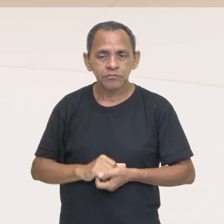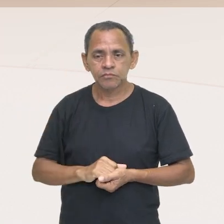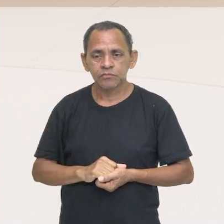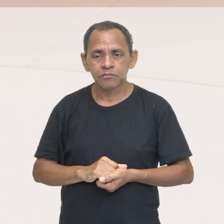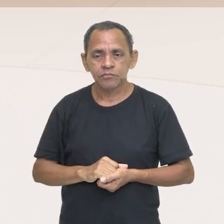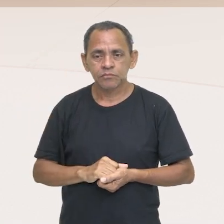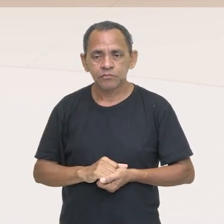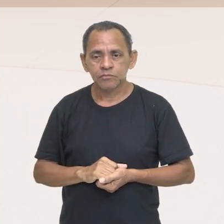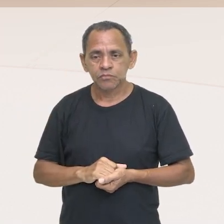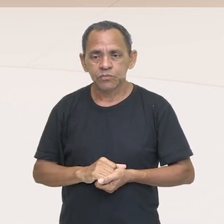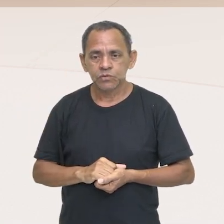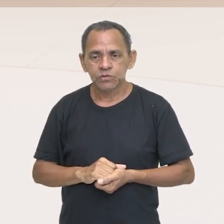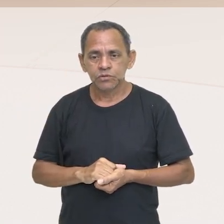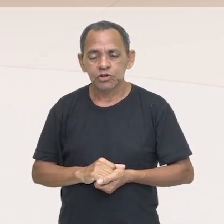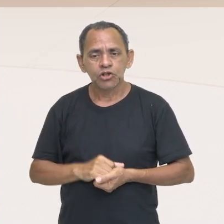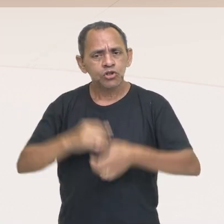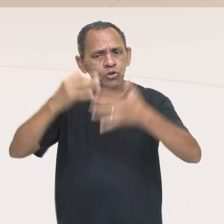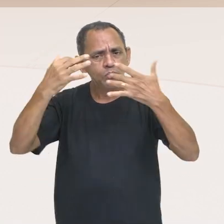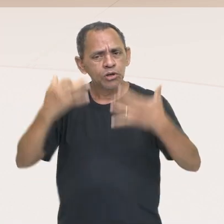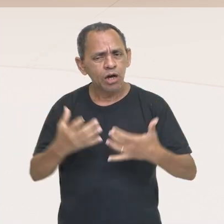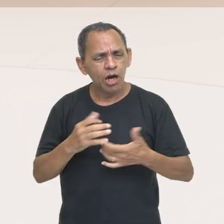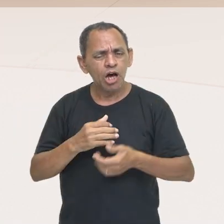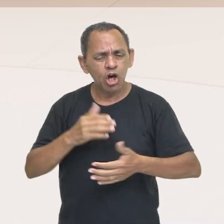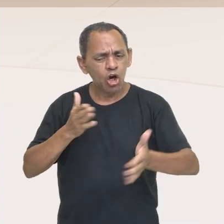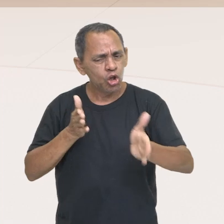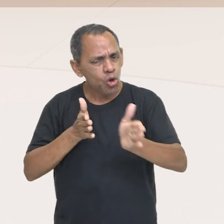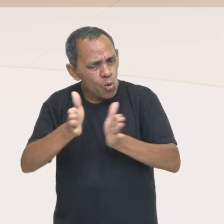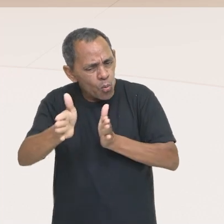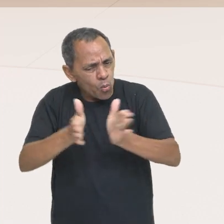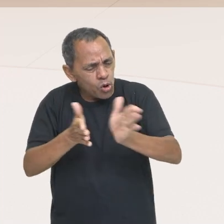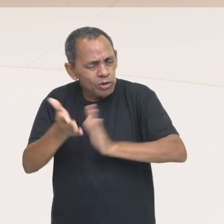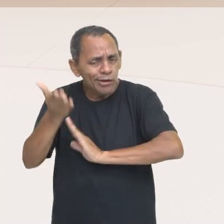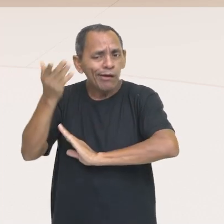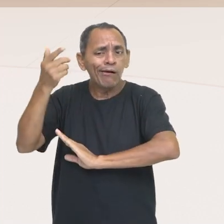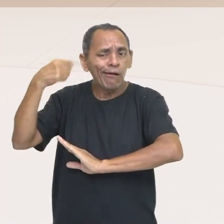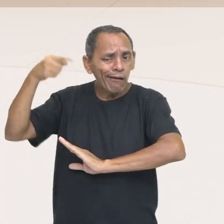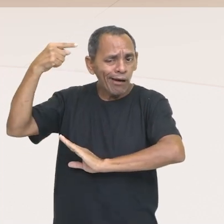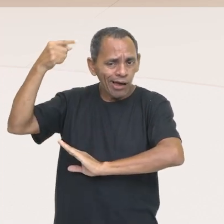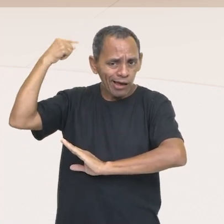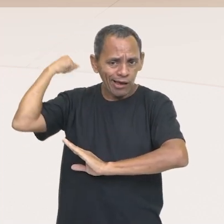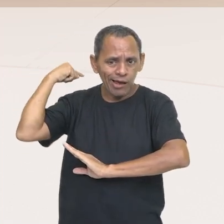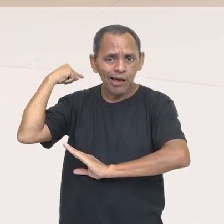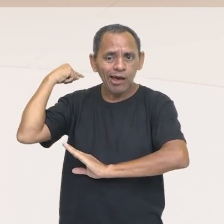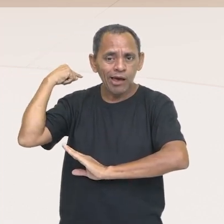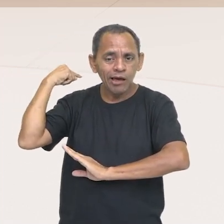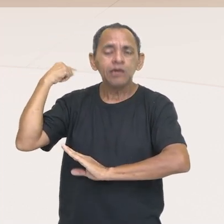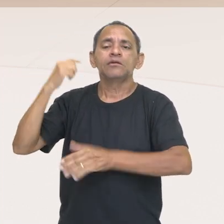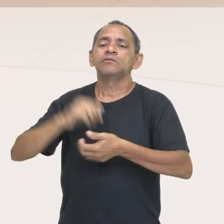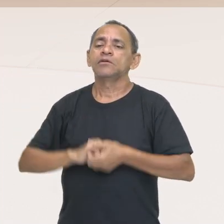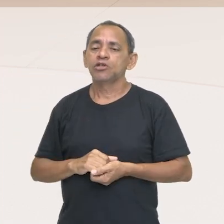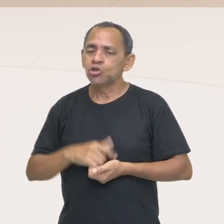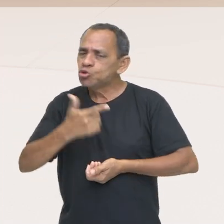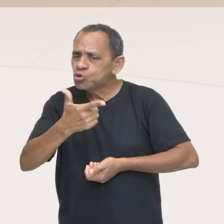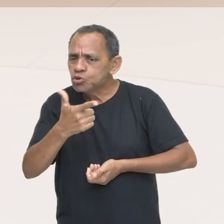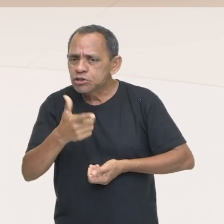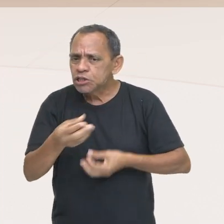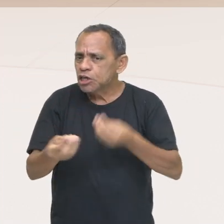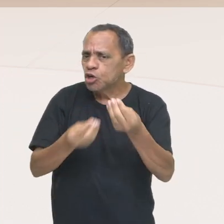estamos falando de um período tão longevo em que não vai haver